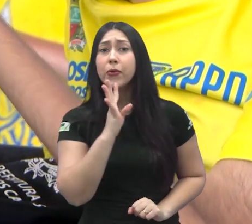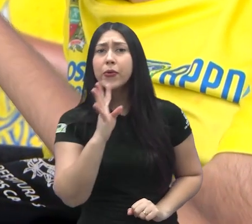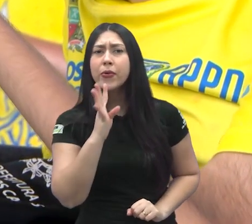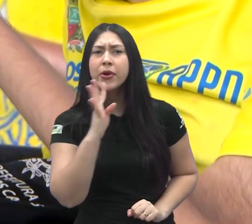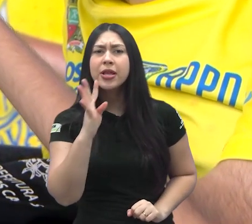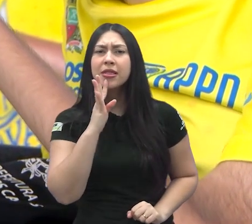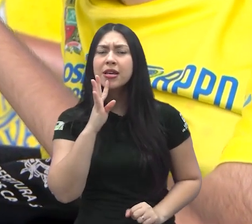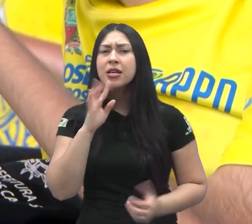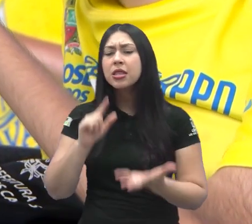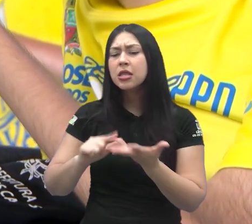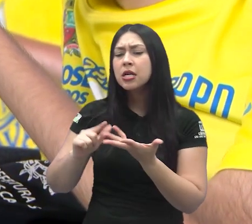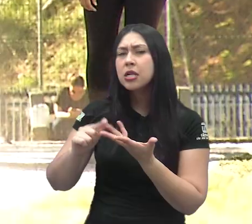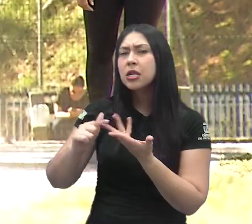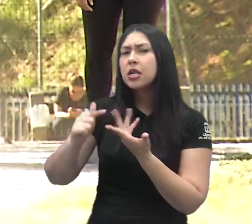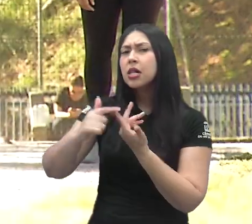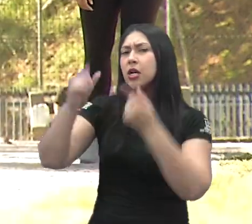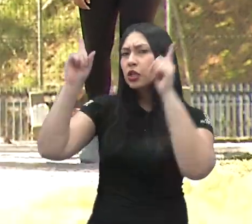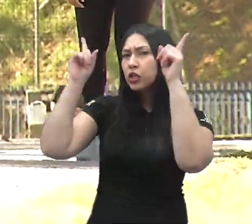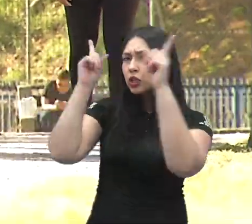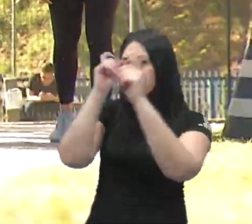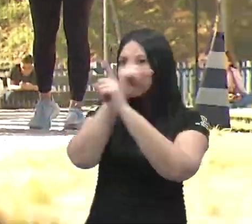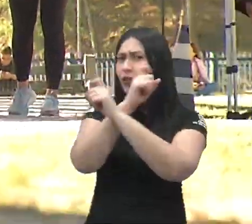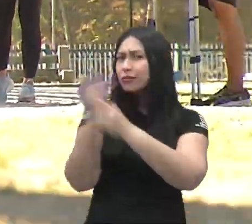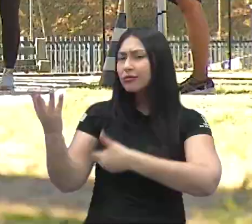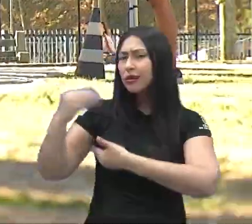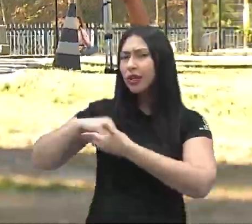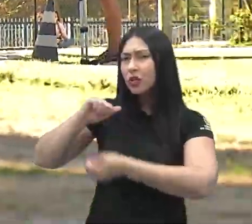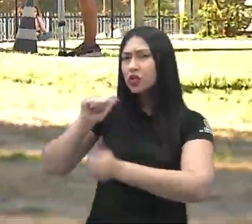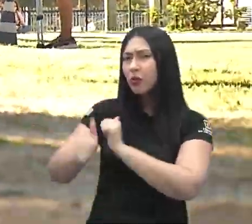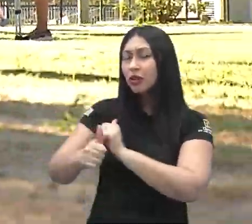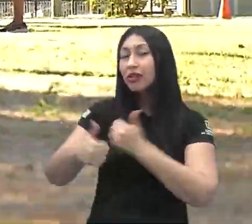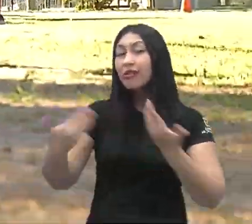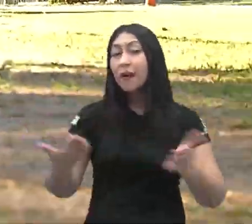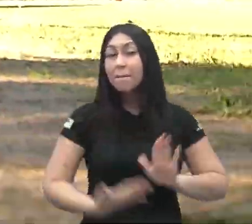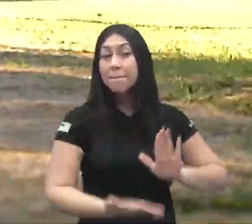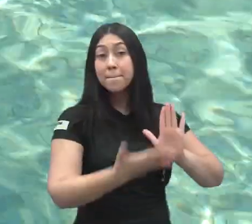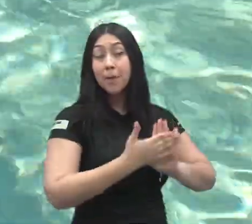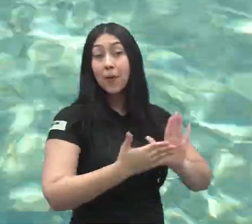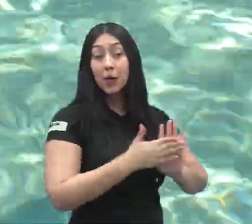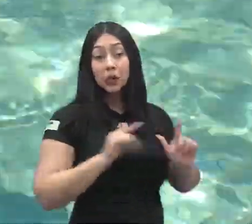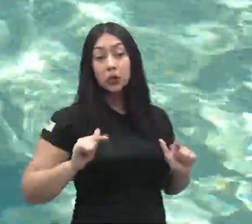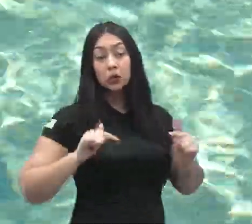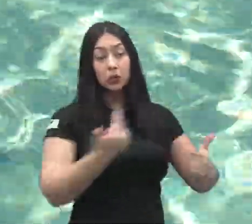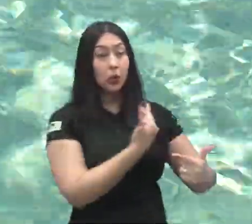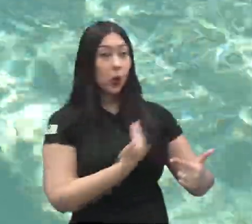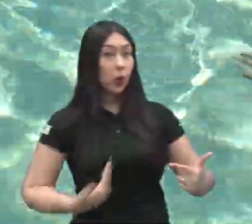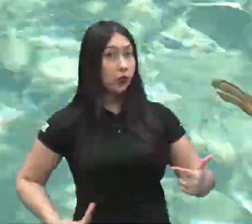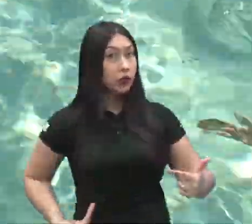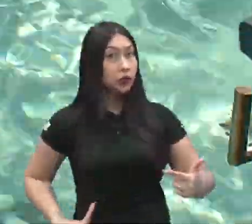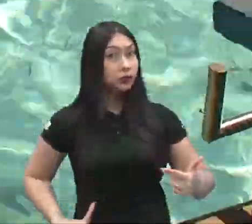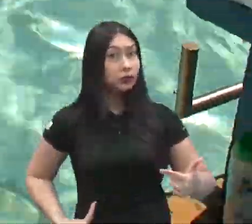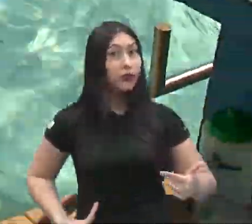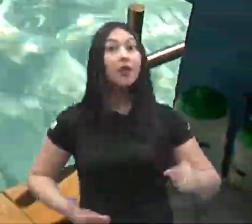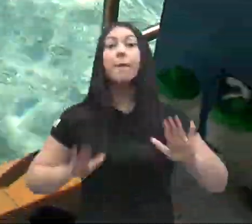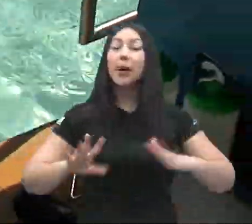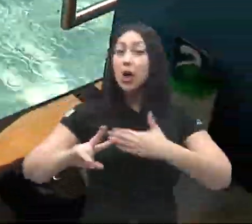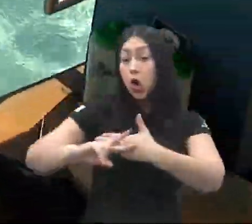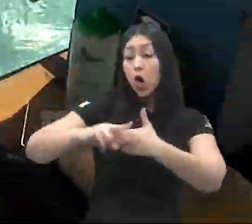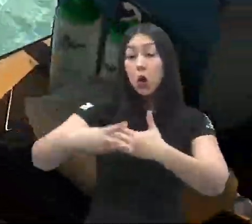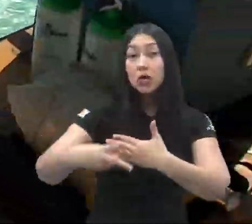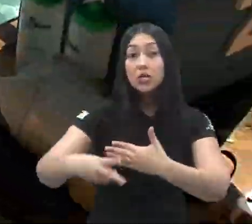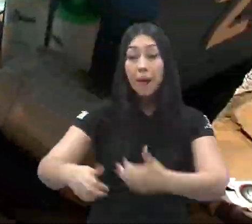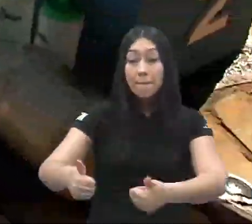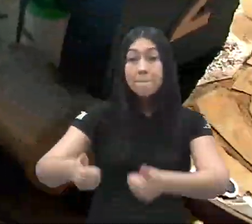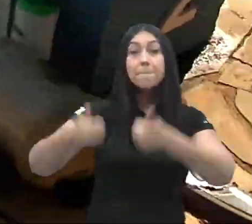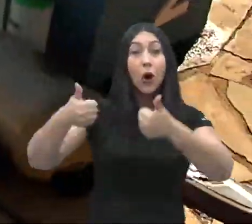os desafios da categoria para propor políticas públicas eficientes. O resultado desse trabalho pode ser percebido